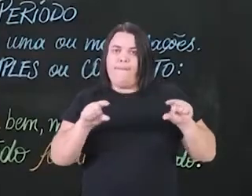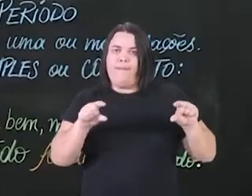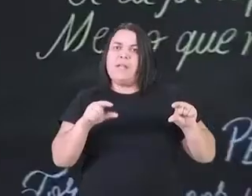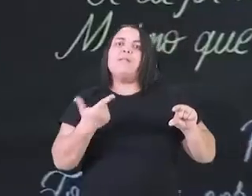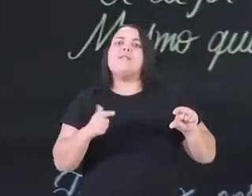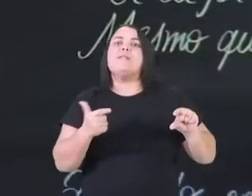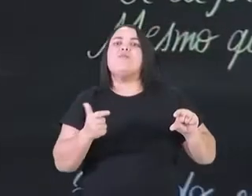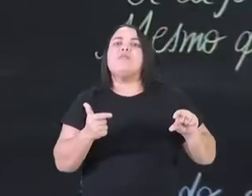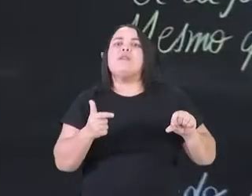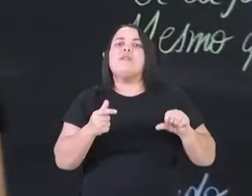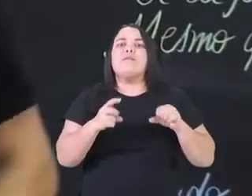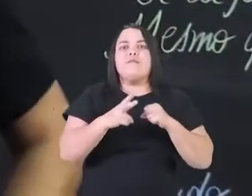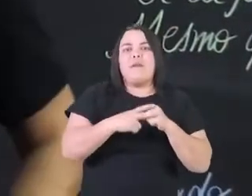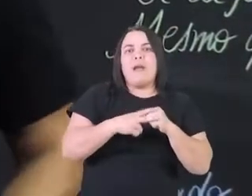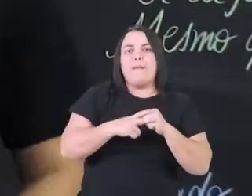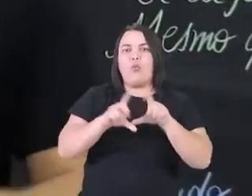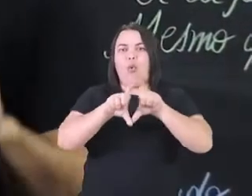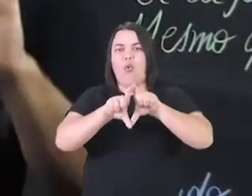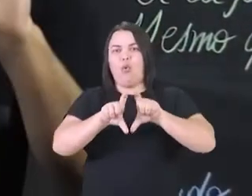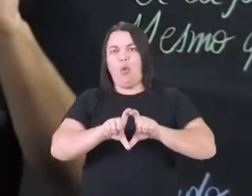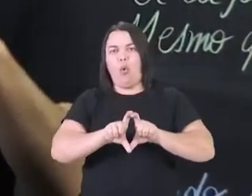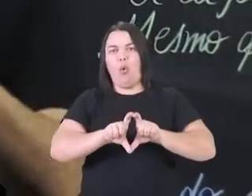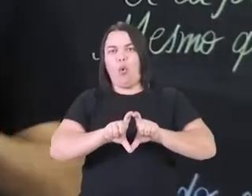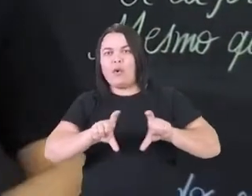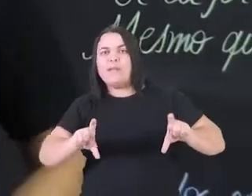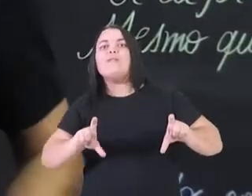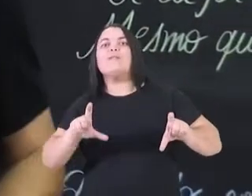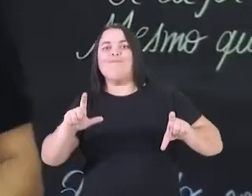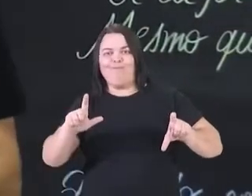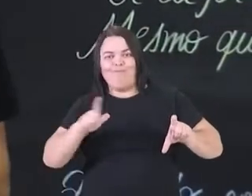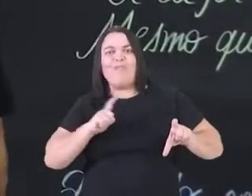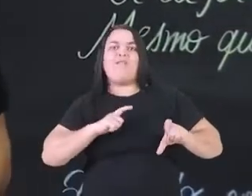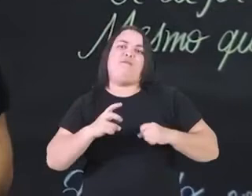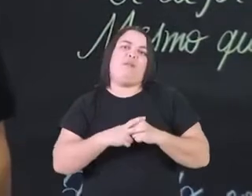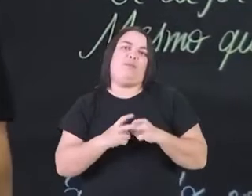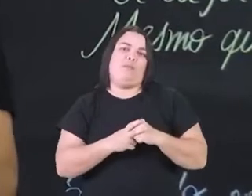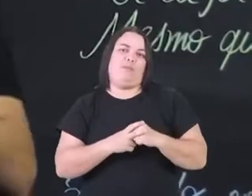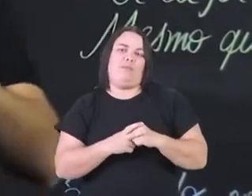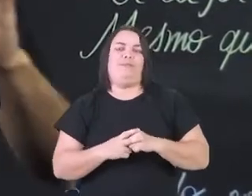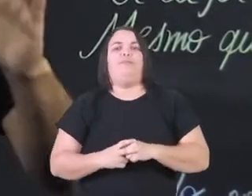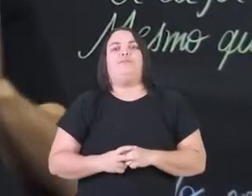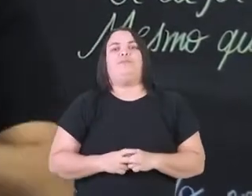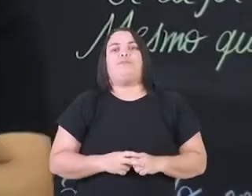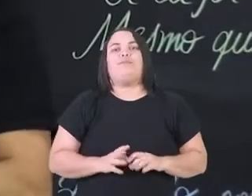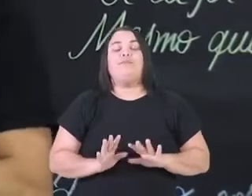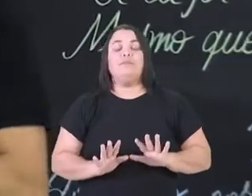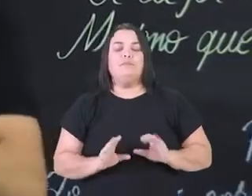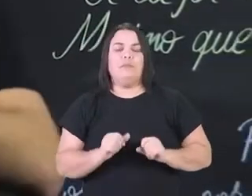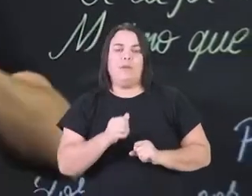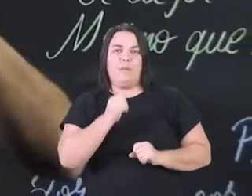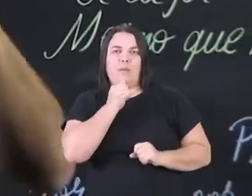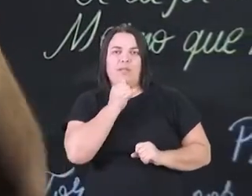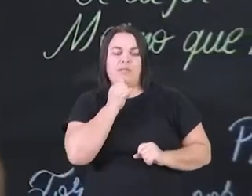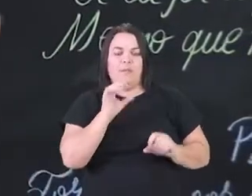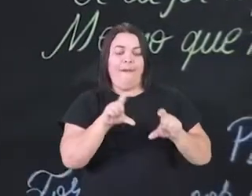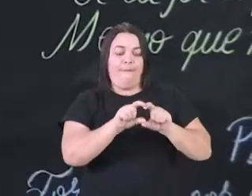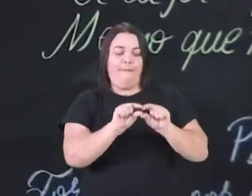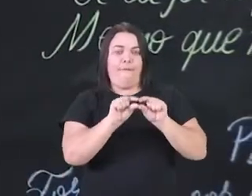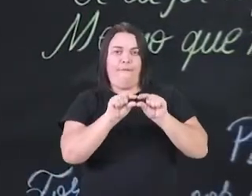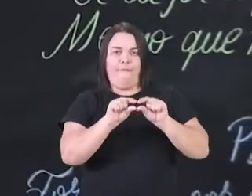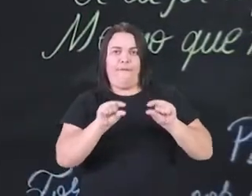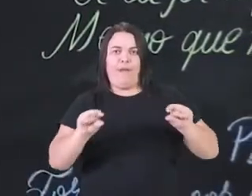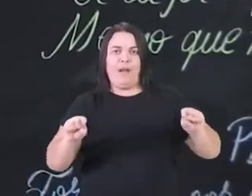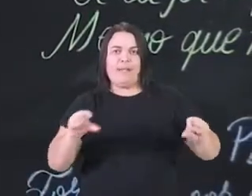ter sentido completo. A gente vai perceber que algumas construções mais complexas, mais compostas, elas vão